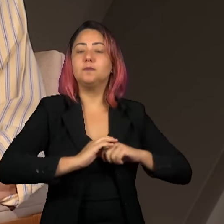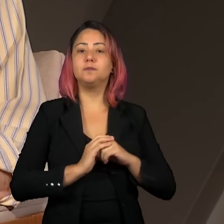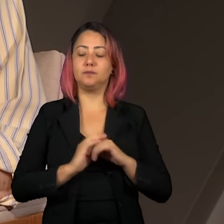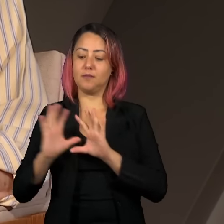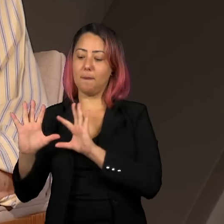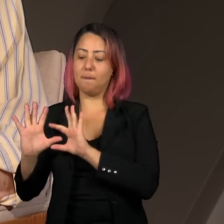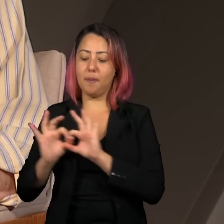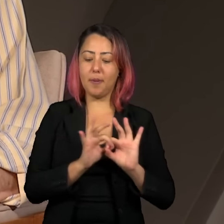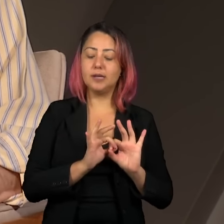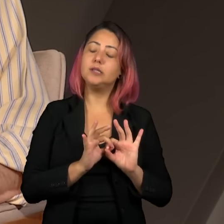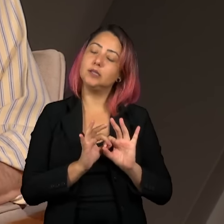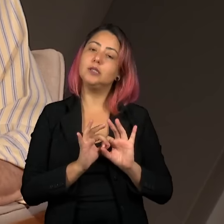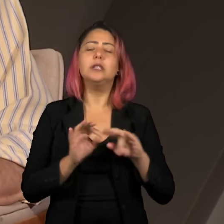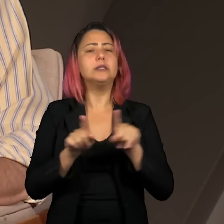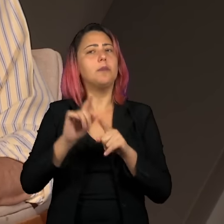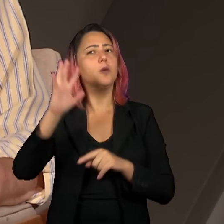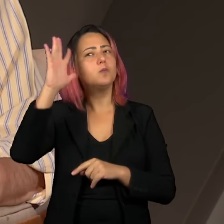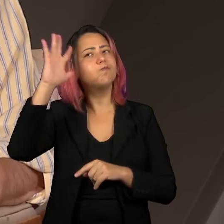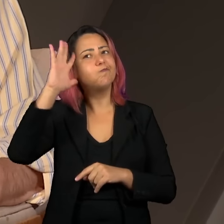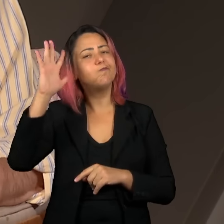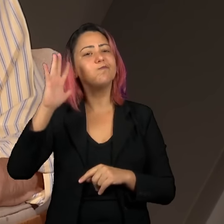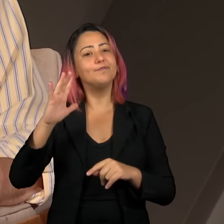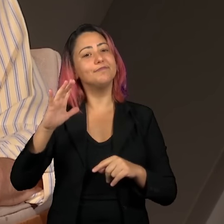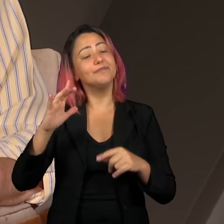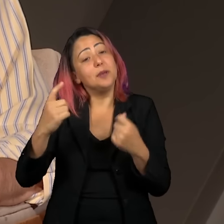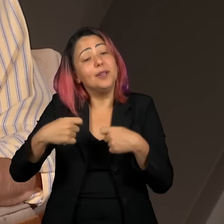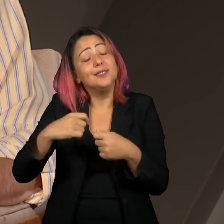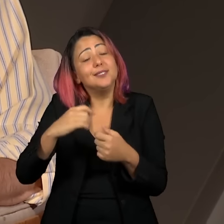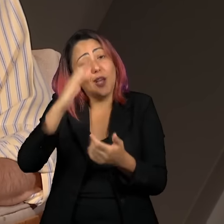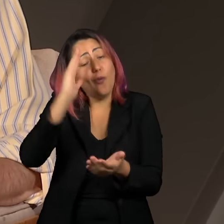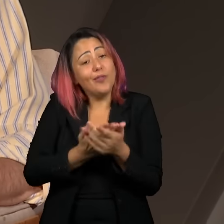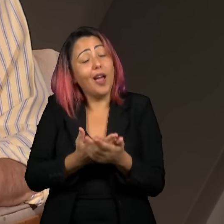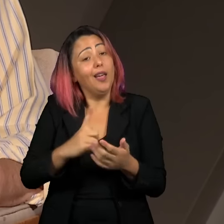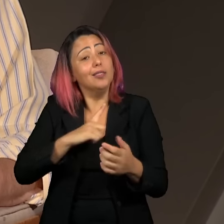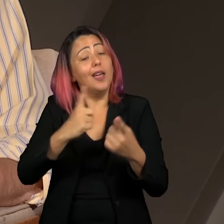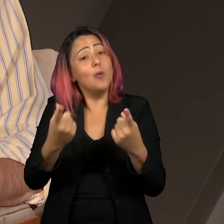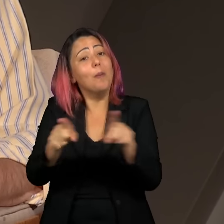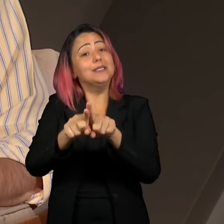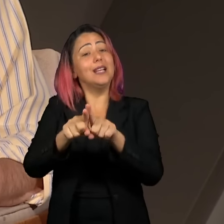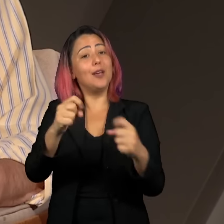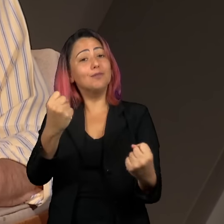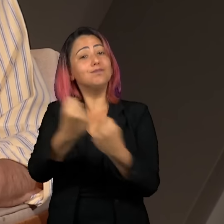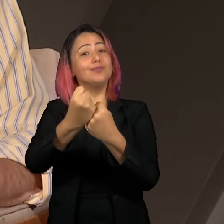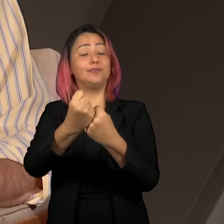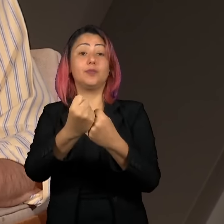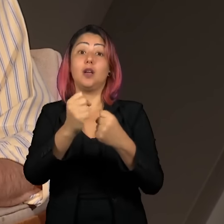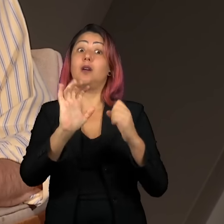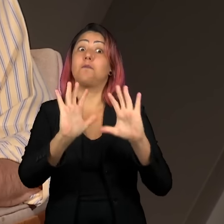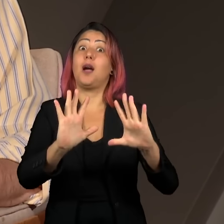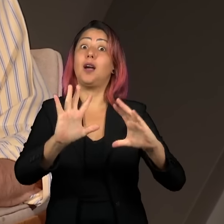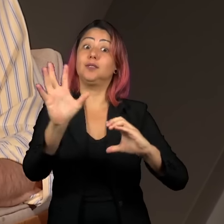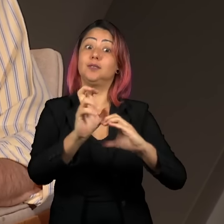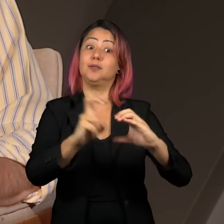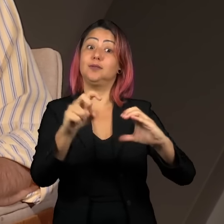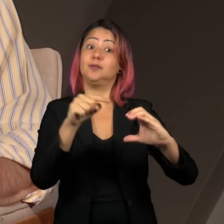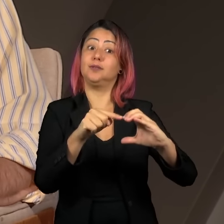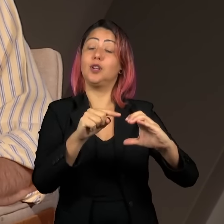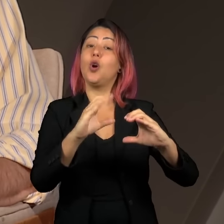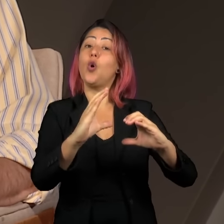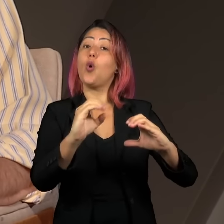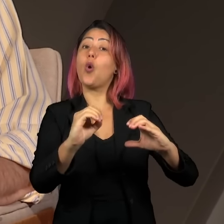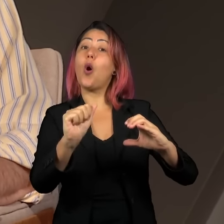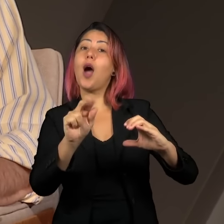E além disso você tem aí um parceiro né que você pode fazer um trabalho de coautoria né Isso serve